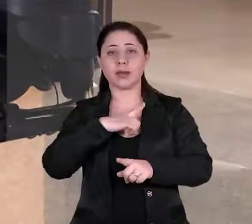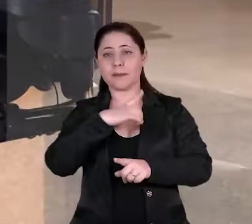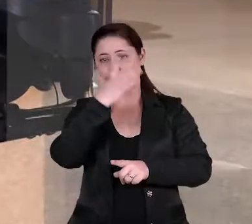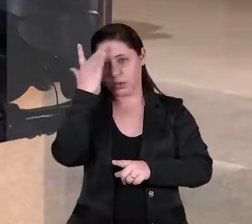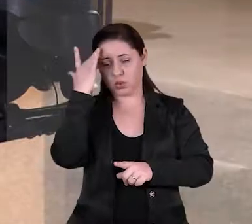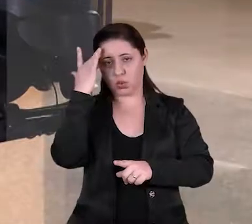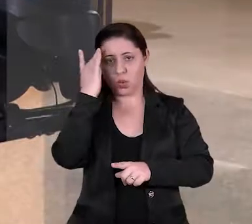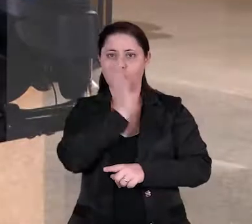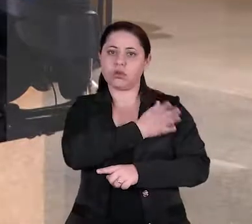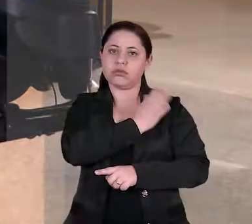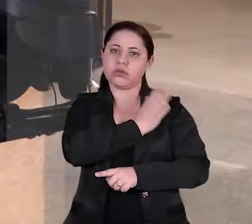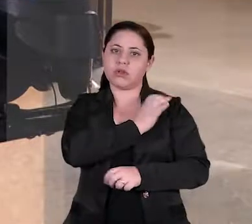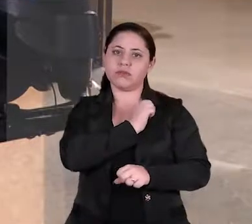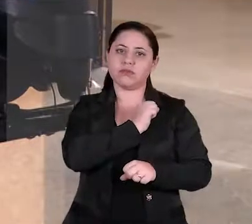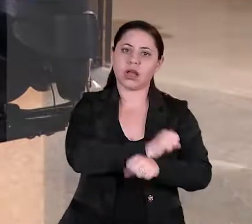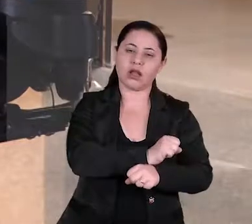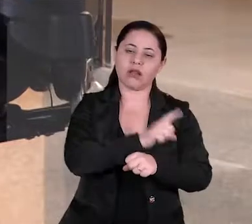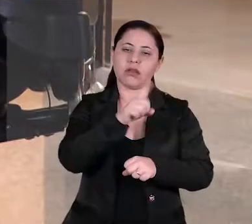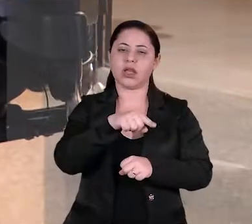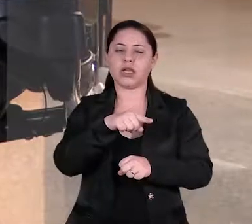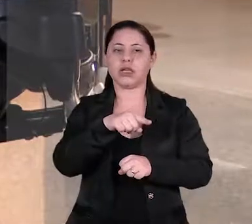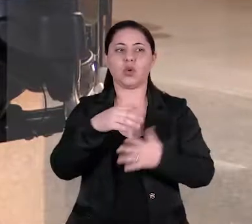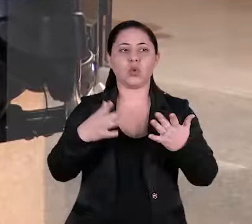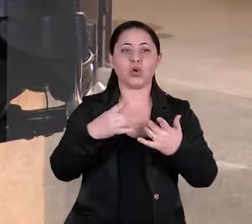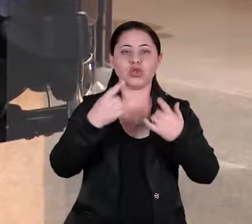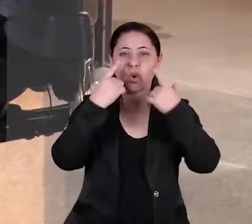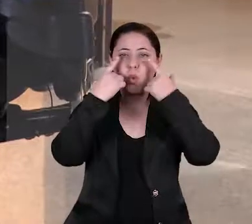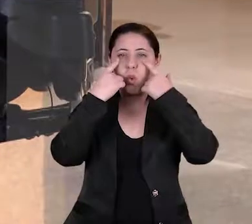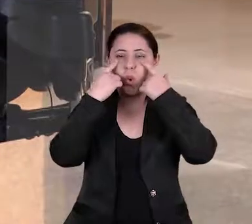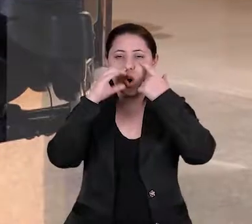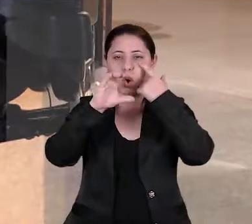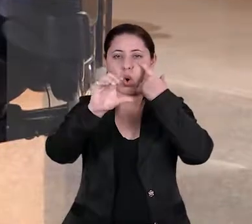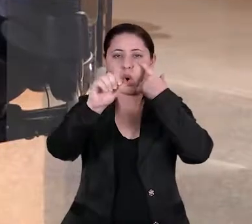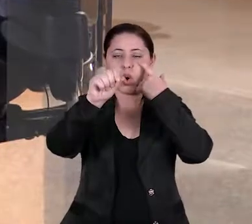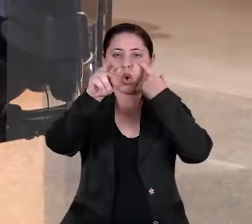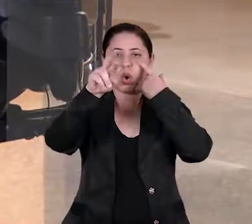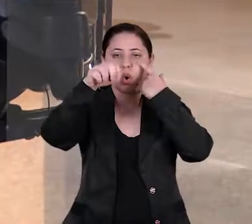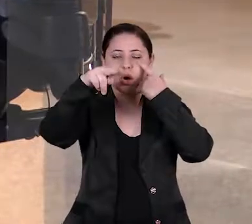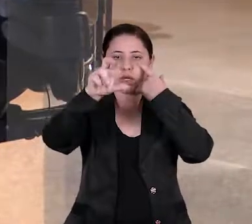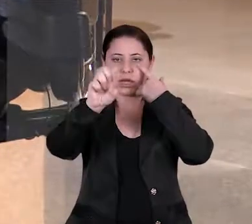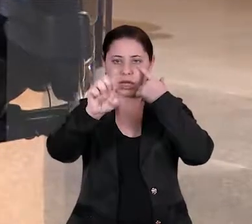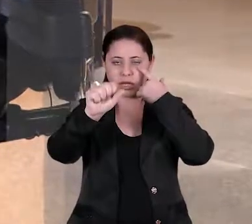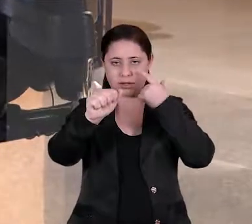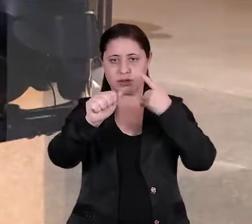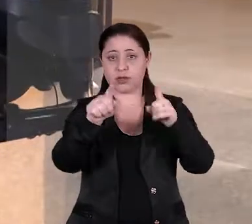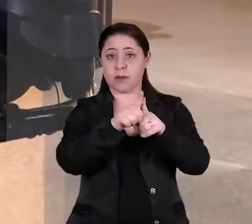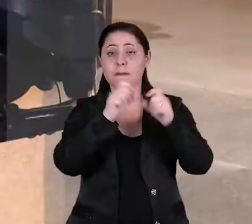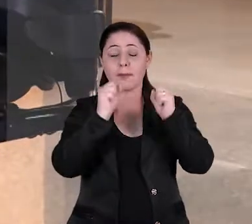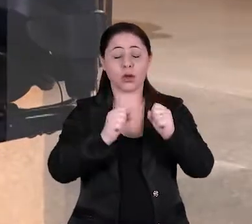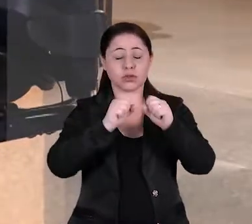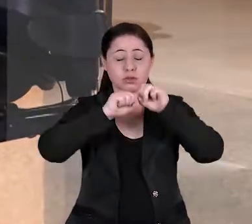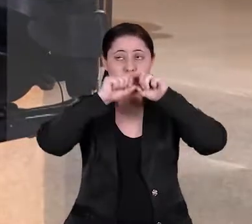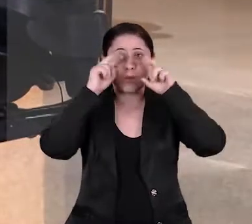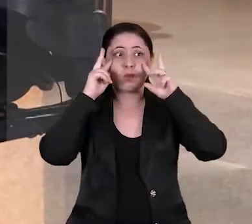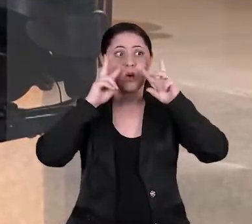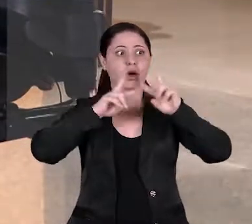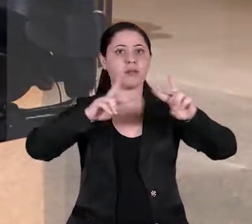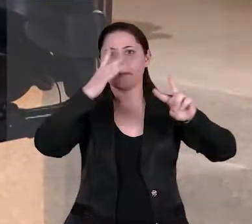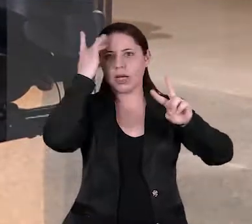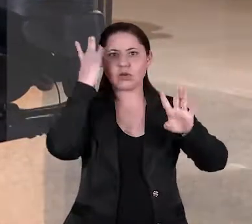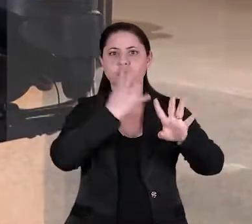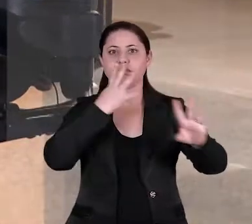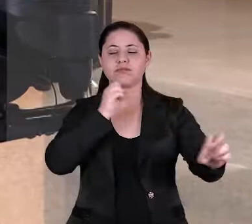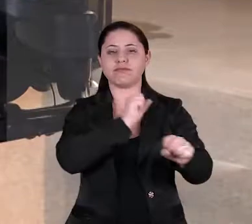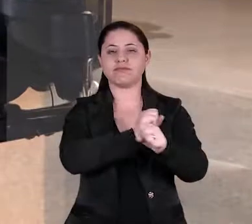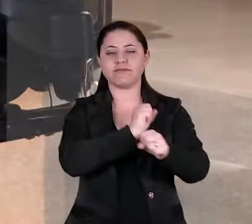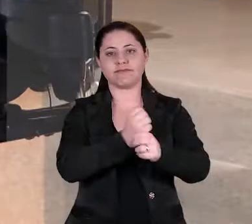doador de coração parado, que eu posso doar os tecidos, que hoje a gente capta as córneas, que é a parte dos olhos, que pode trazer a visão para